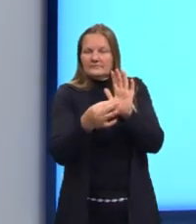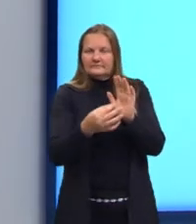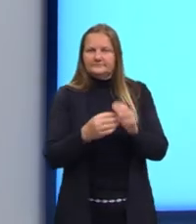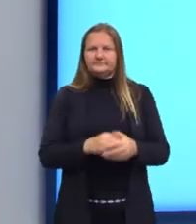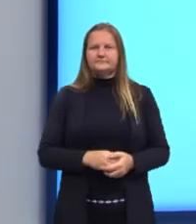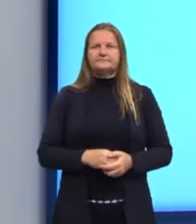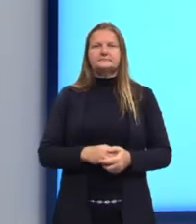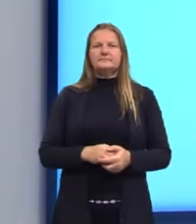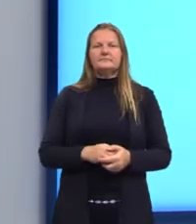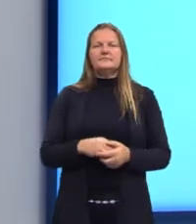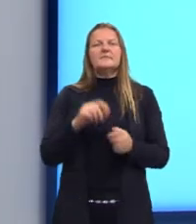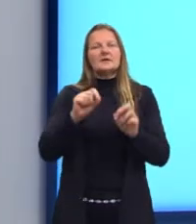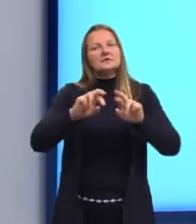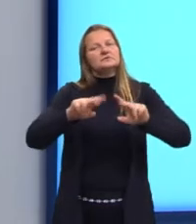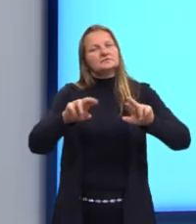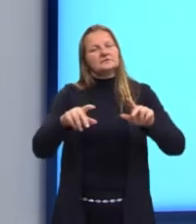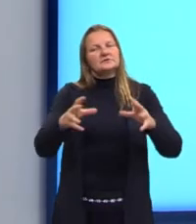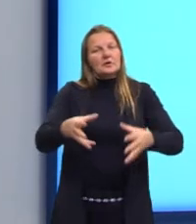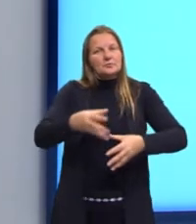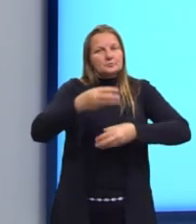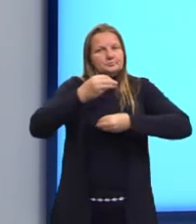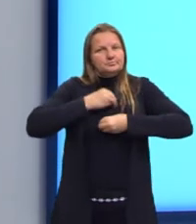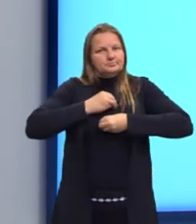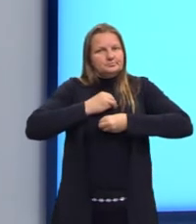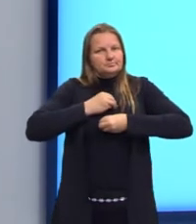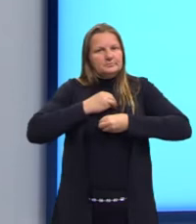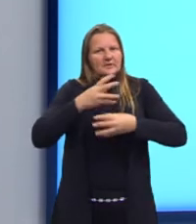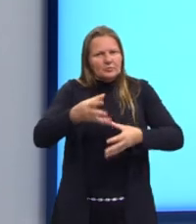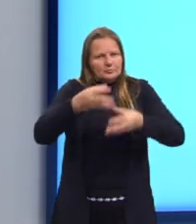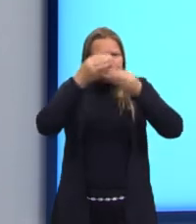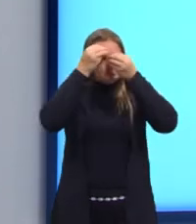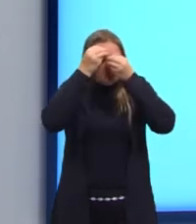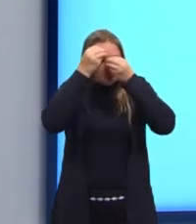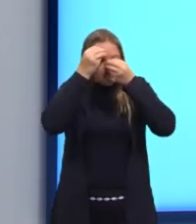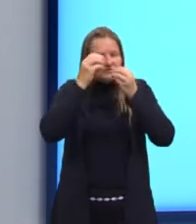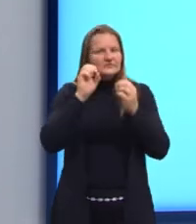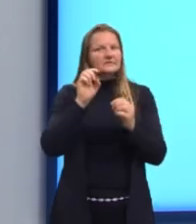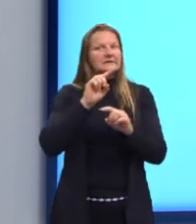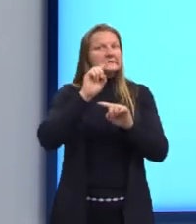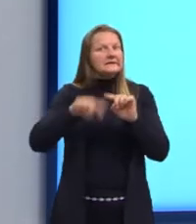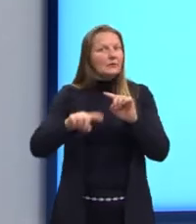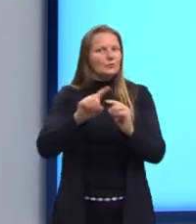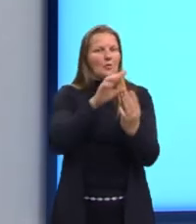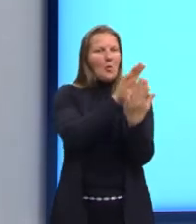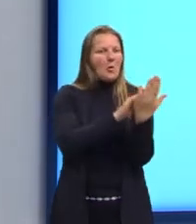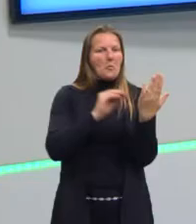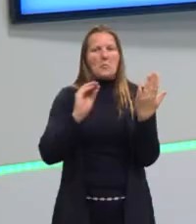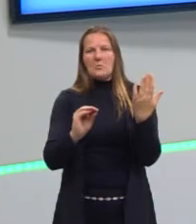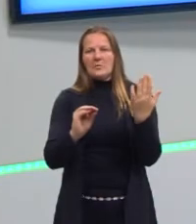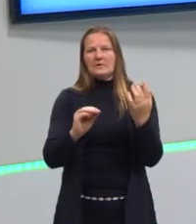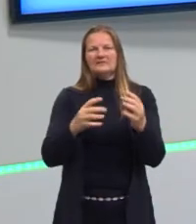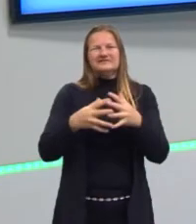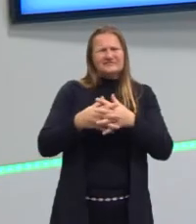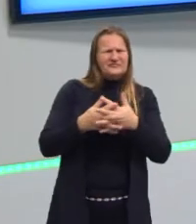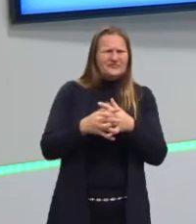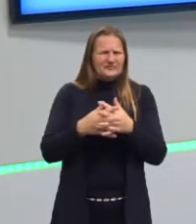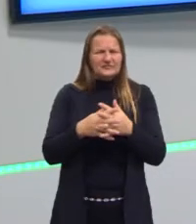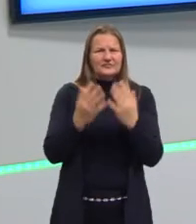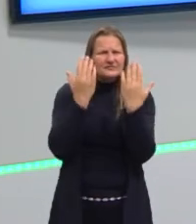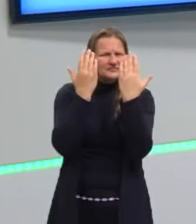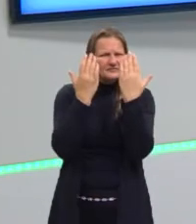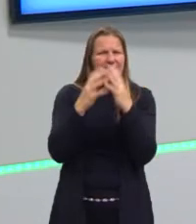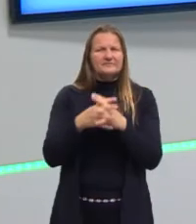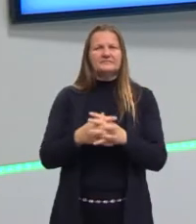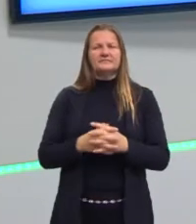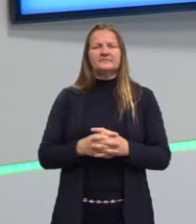essa é a diferença de apropriar-se e copiar mas se tu ainda fica um pouco confuso aí sobre essa